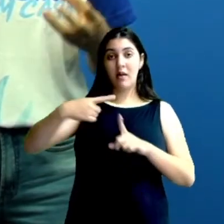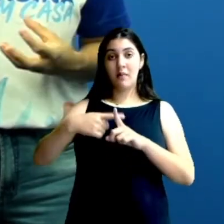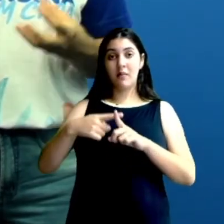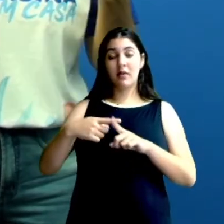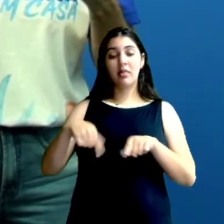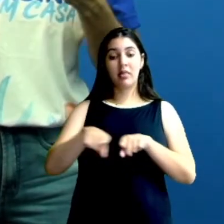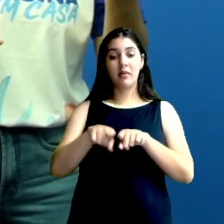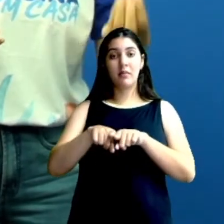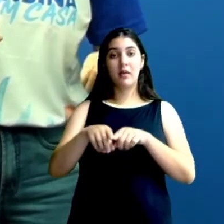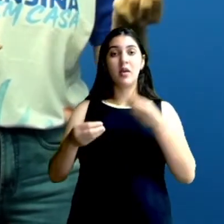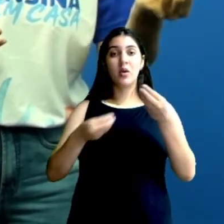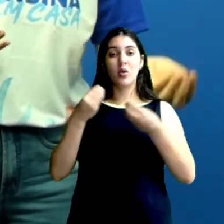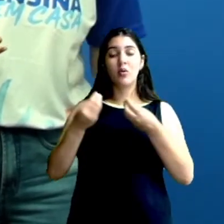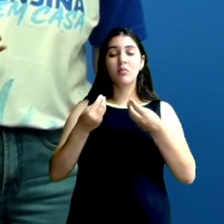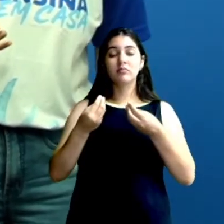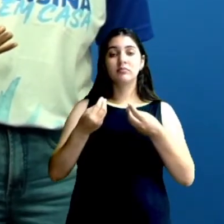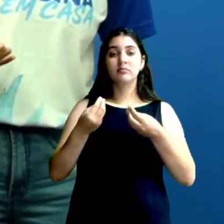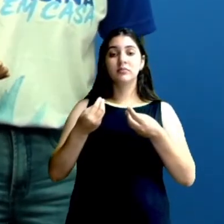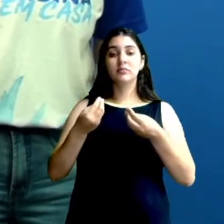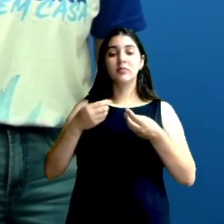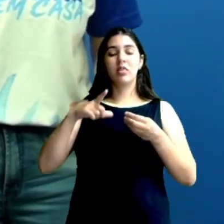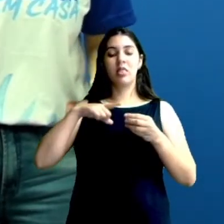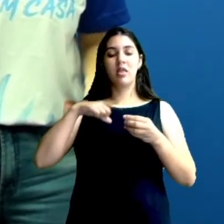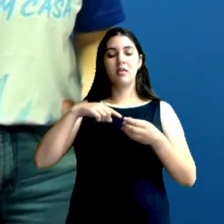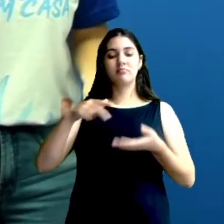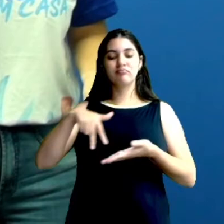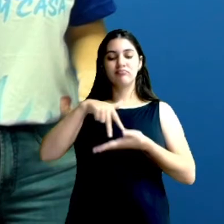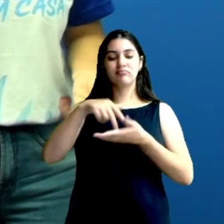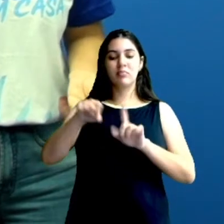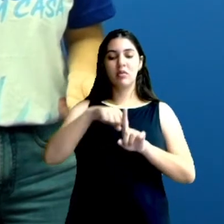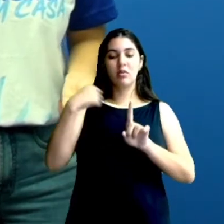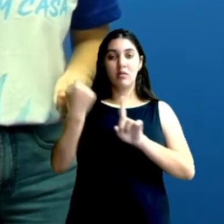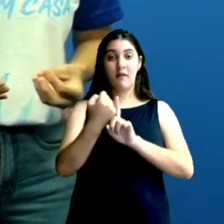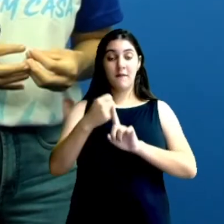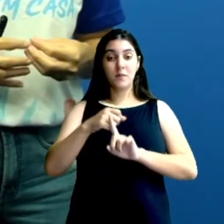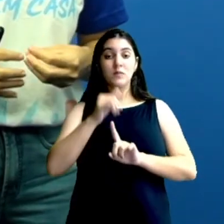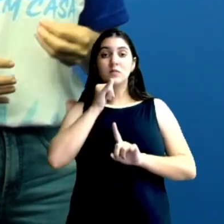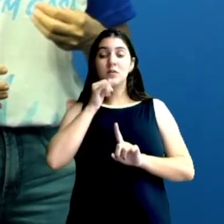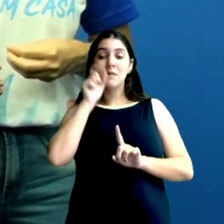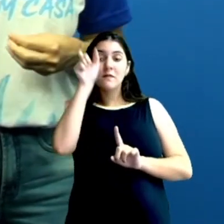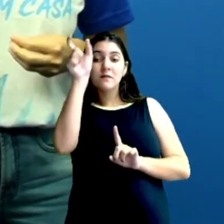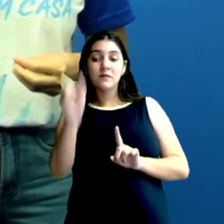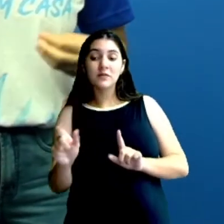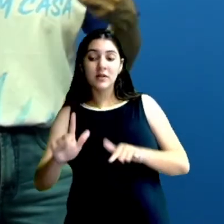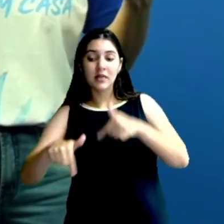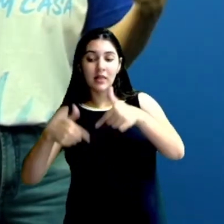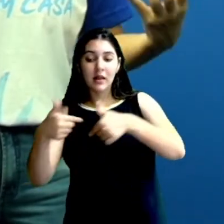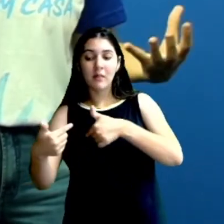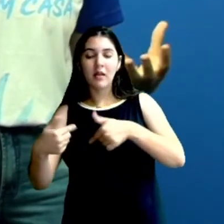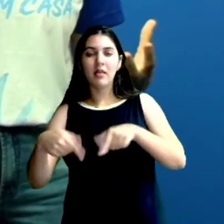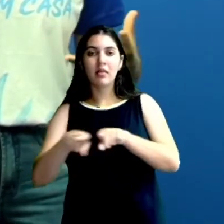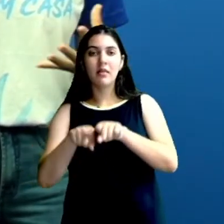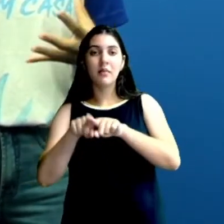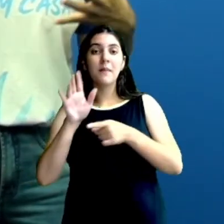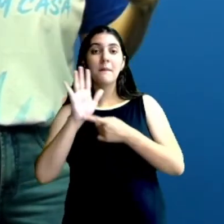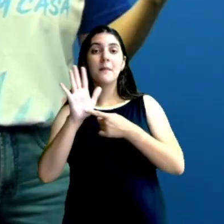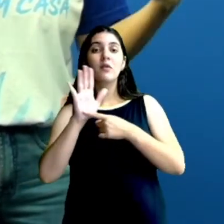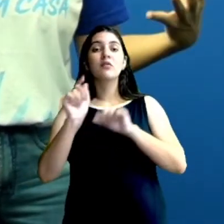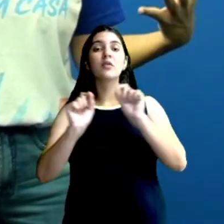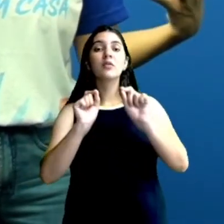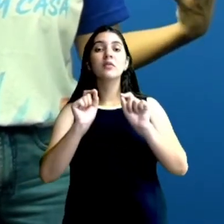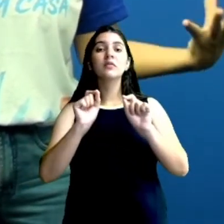também serve como um ator social. Então, você trabalhar é você também